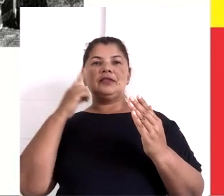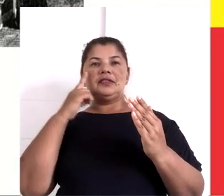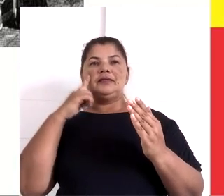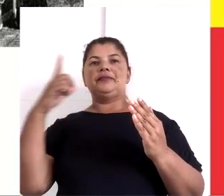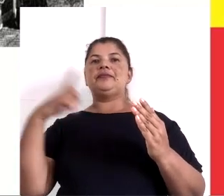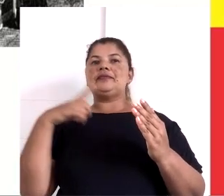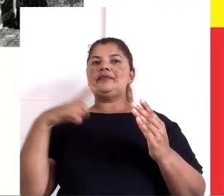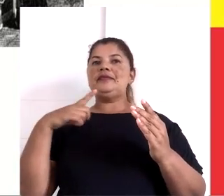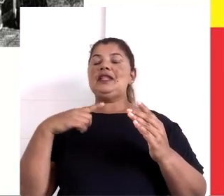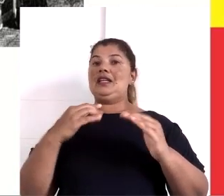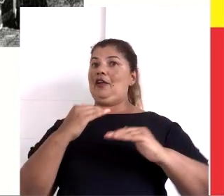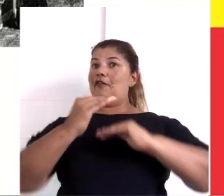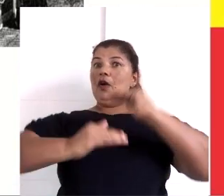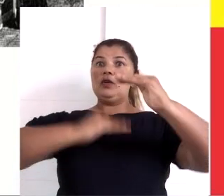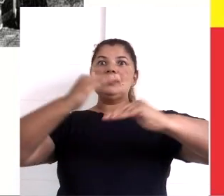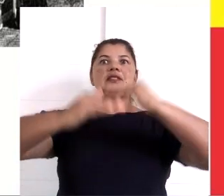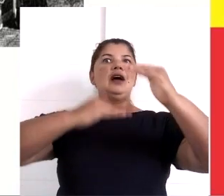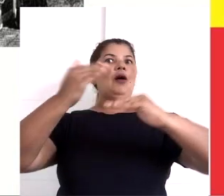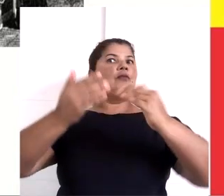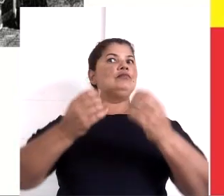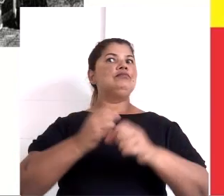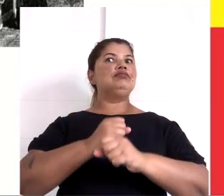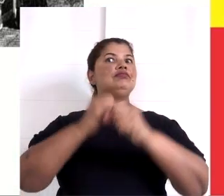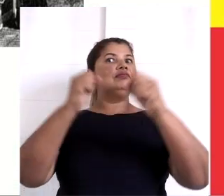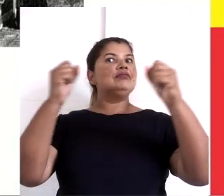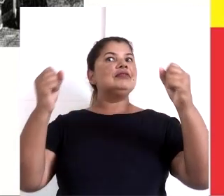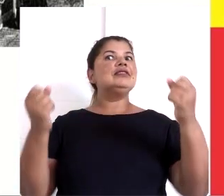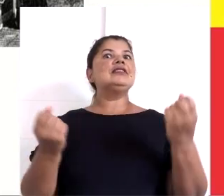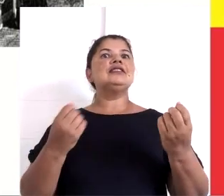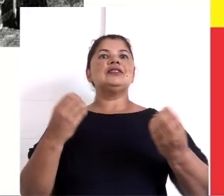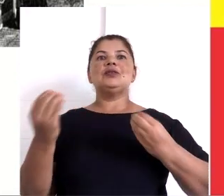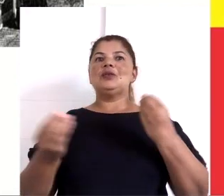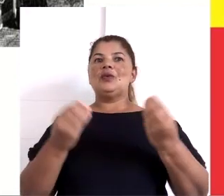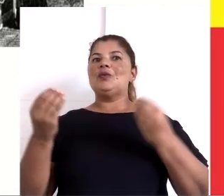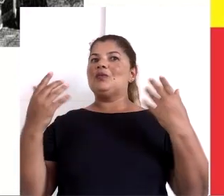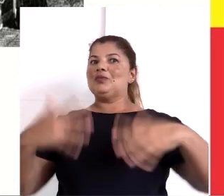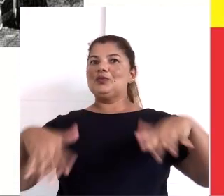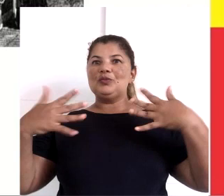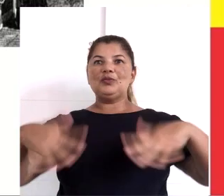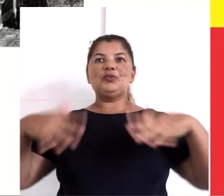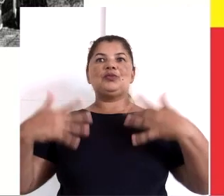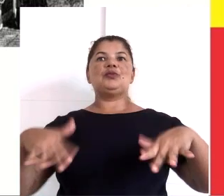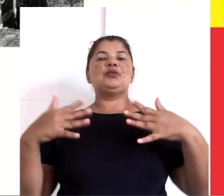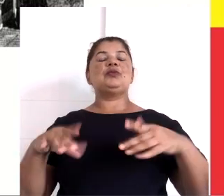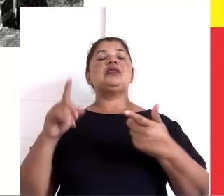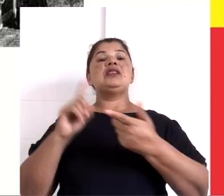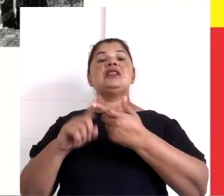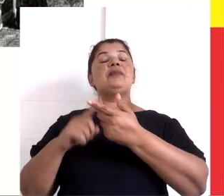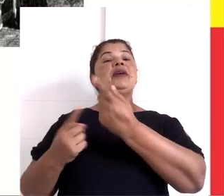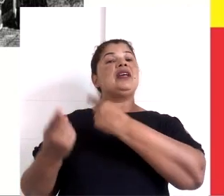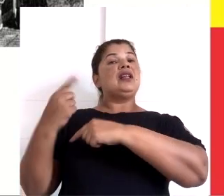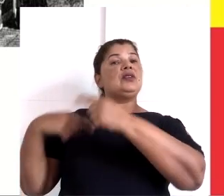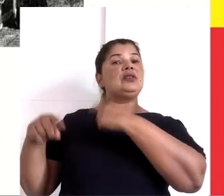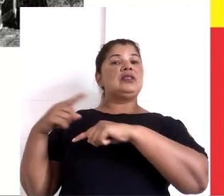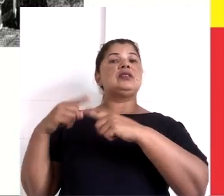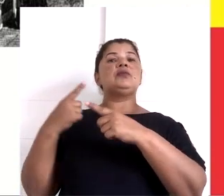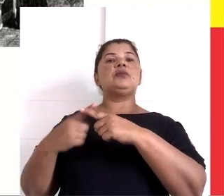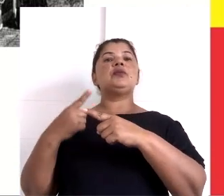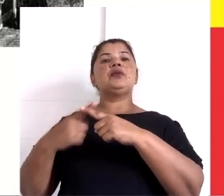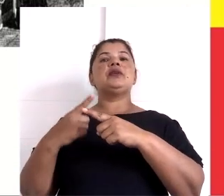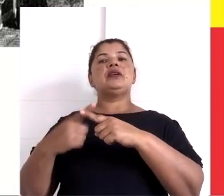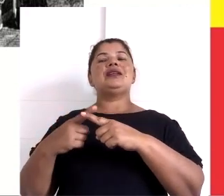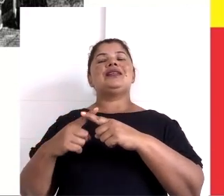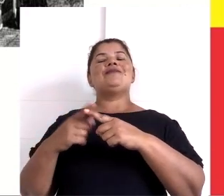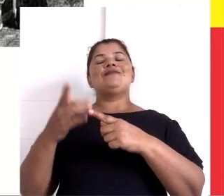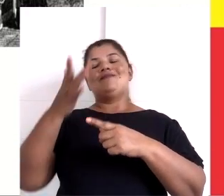vai ver que existe aí uma evolução enorme comparado à tecnologia e também um retrocesso aí se